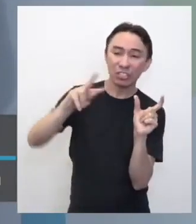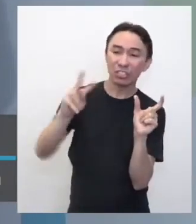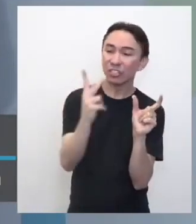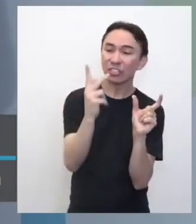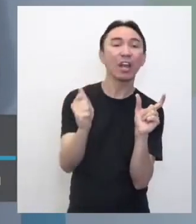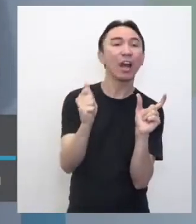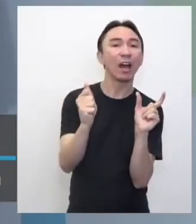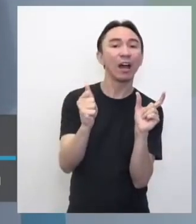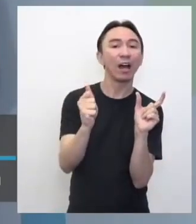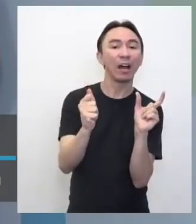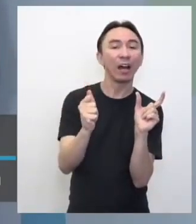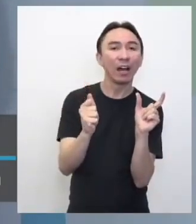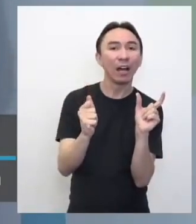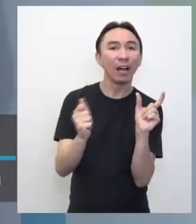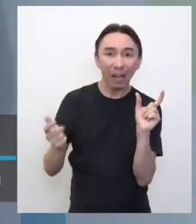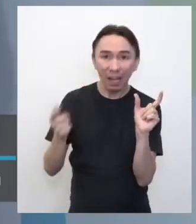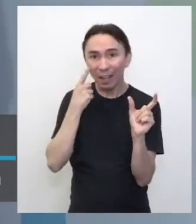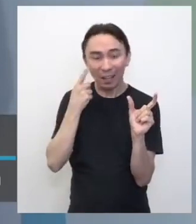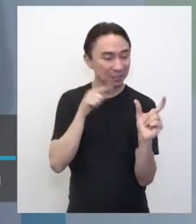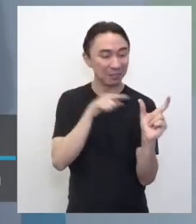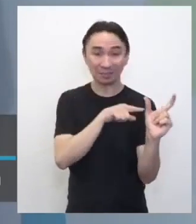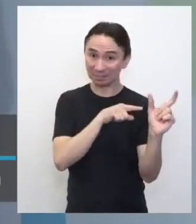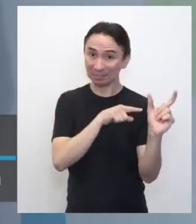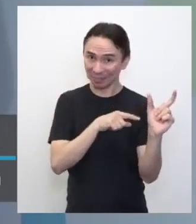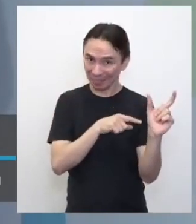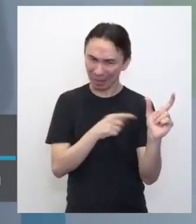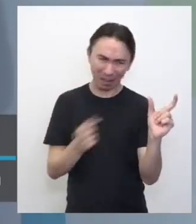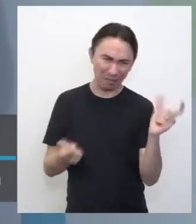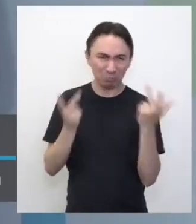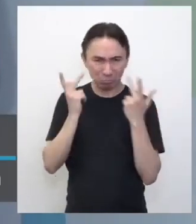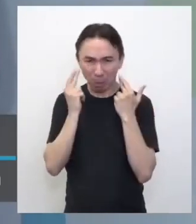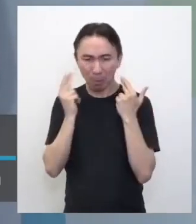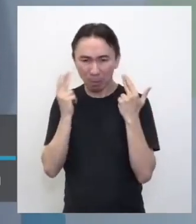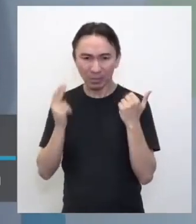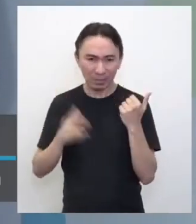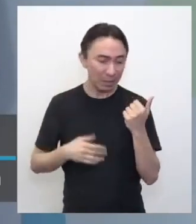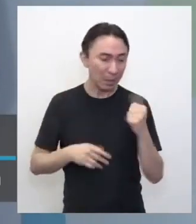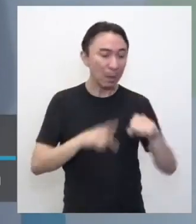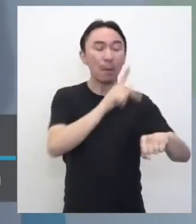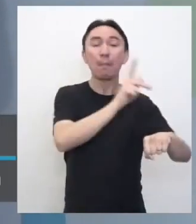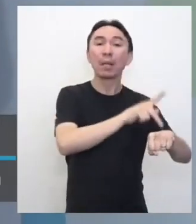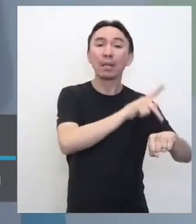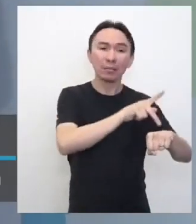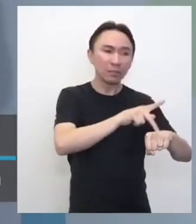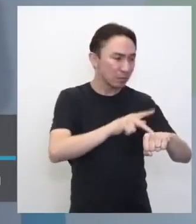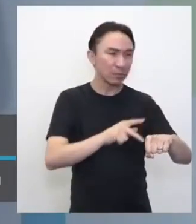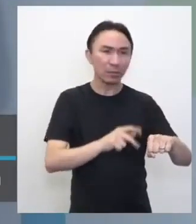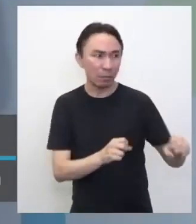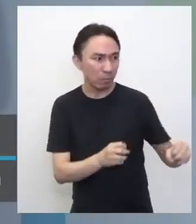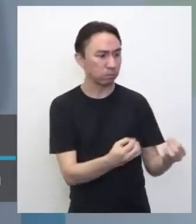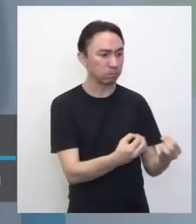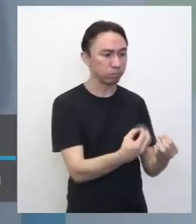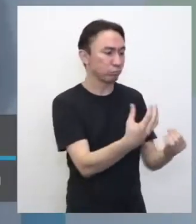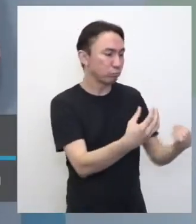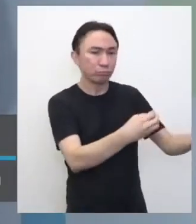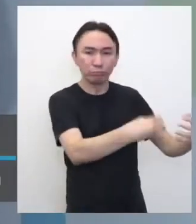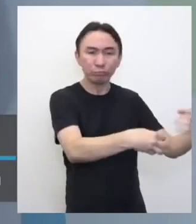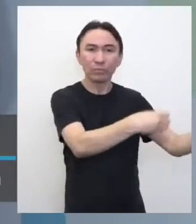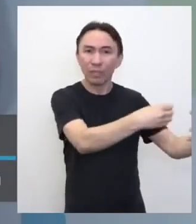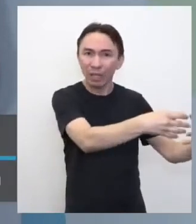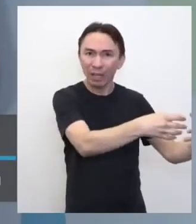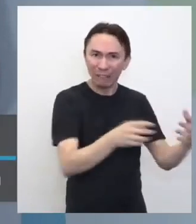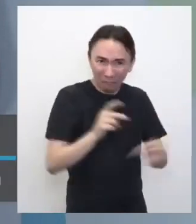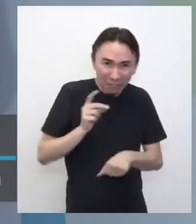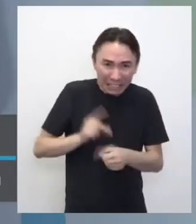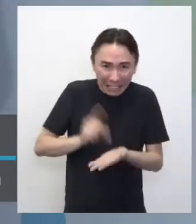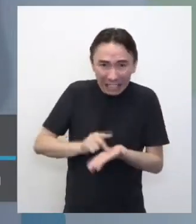ele escolheu a linguagem do dia a dia. E no nosso dia a dia, as pedras aparecem. Que pedras? Não, pedras físicas, não, problemas.